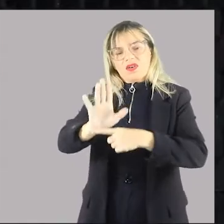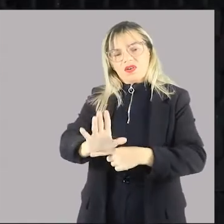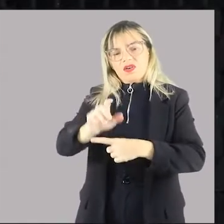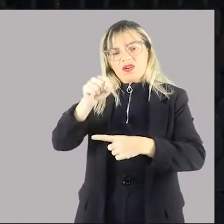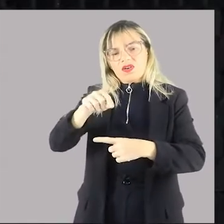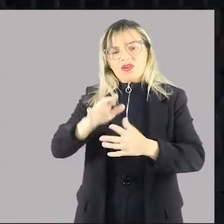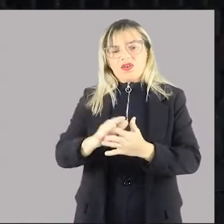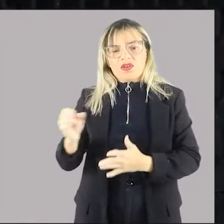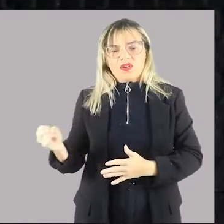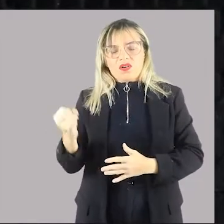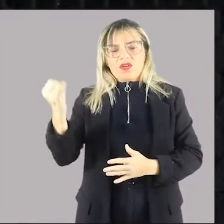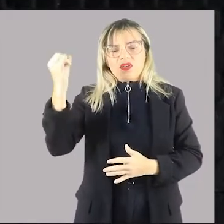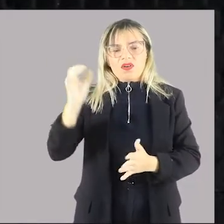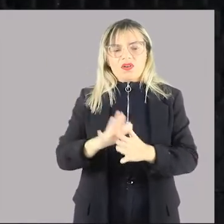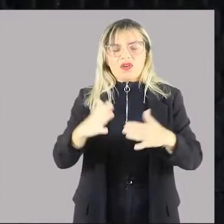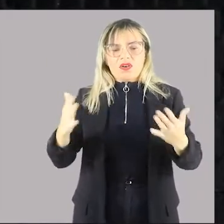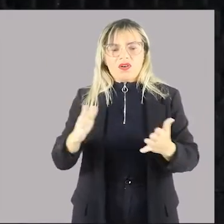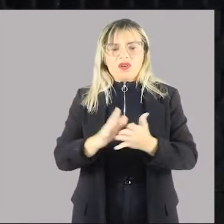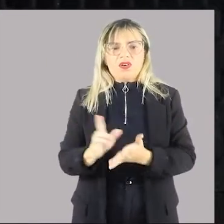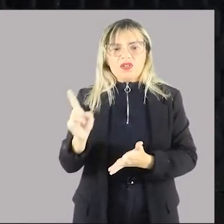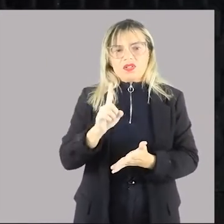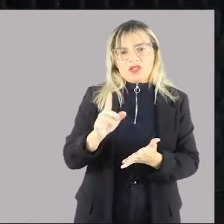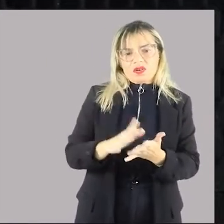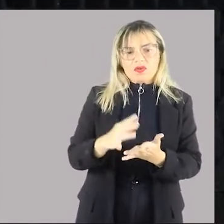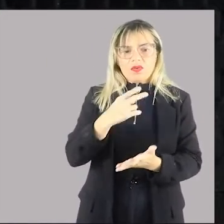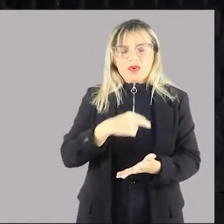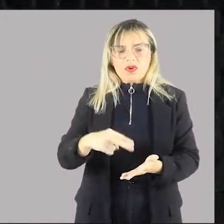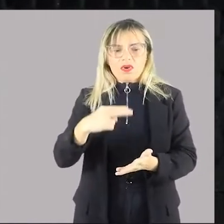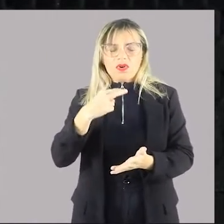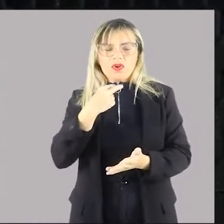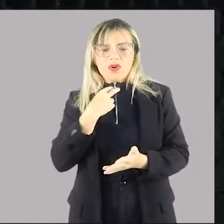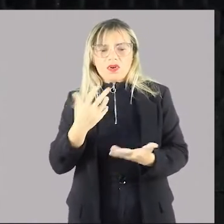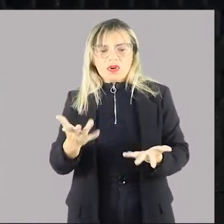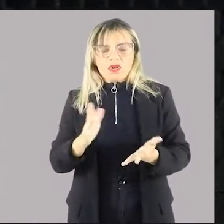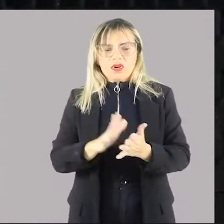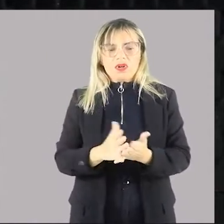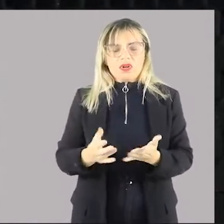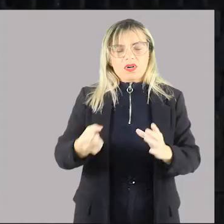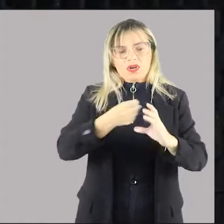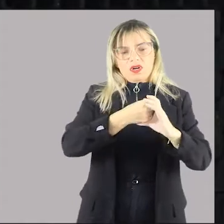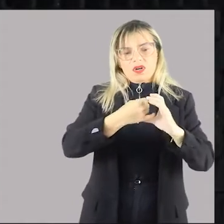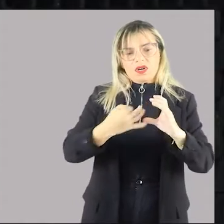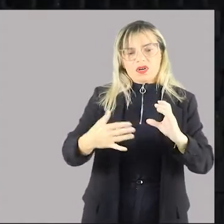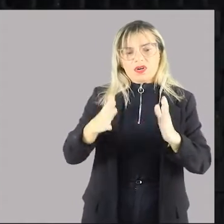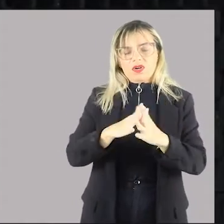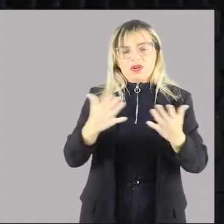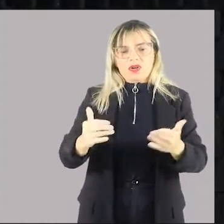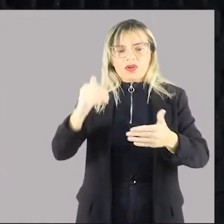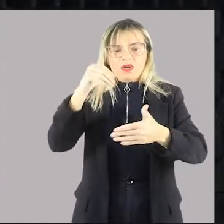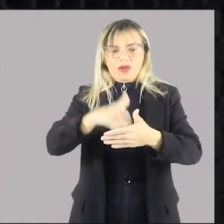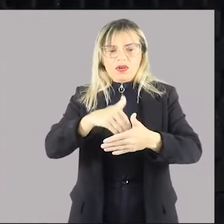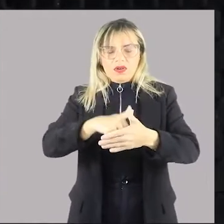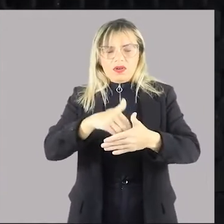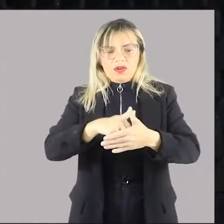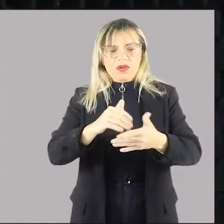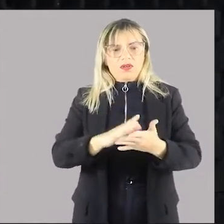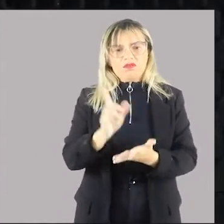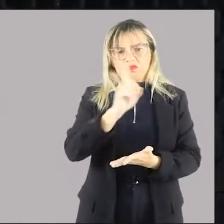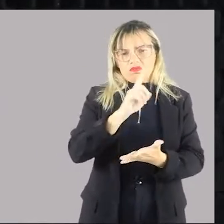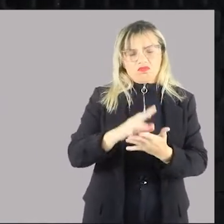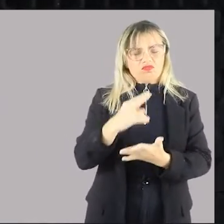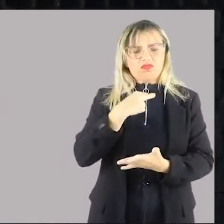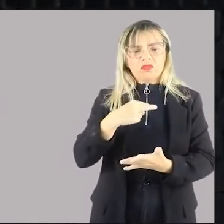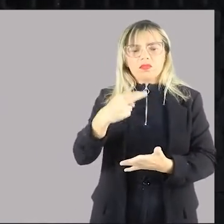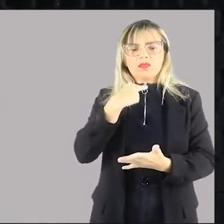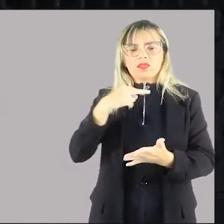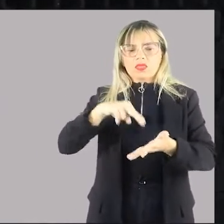importantes. Não deve-se usar de caráter eleitoreiro. Não deve-se usar